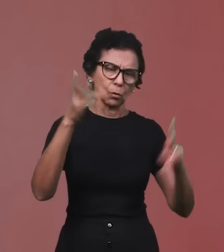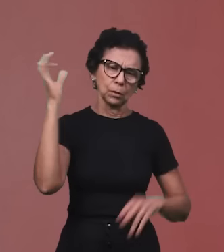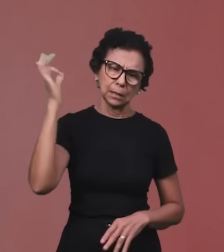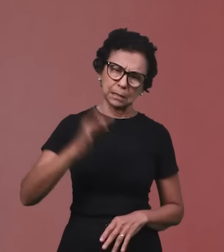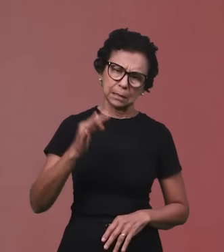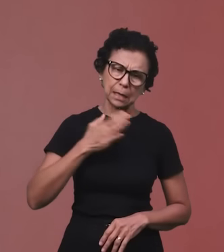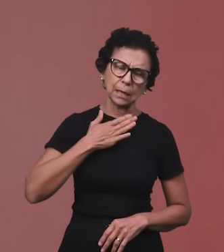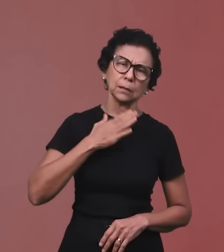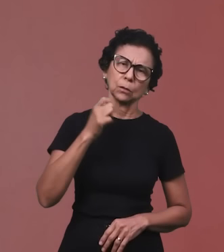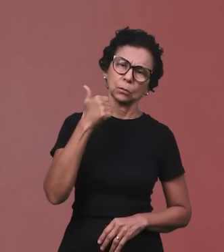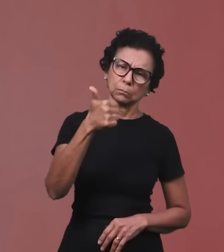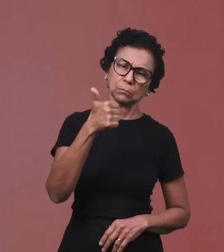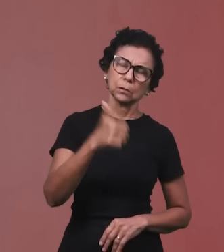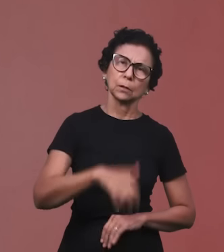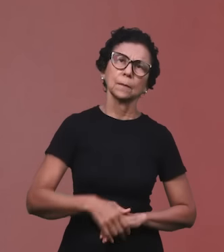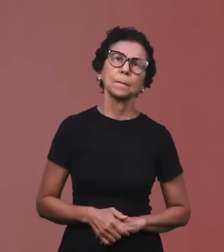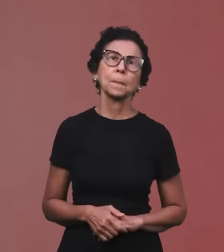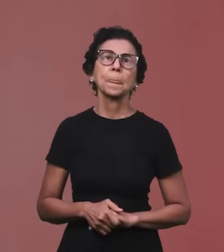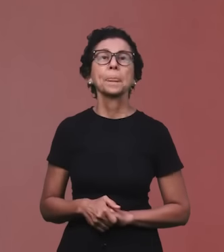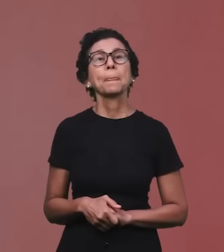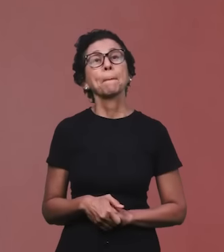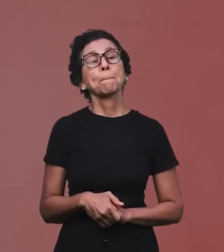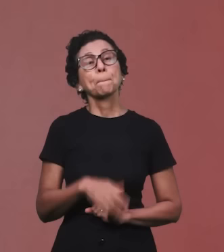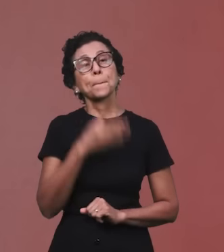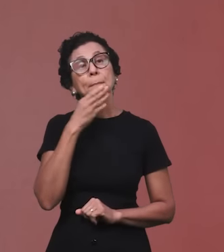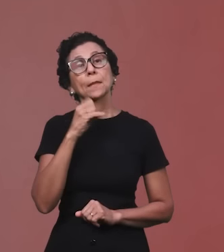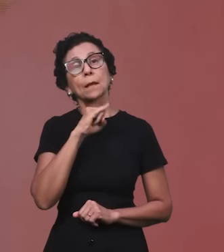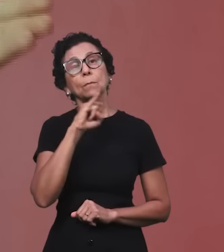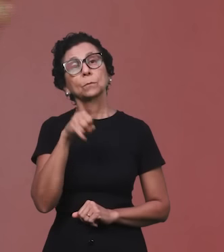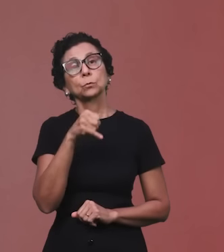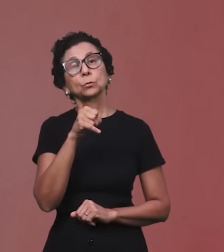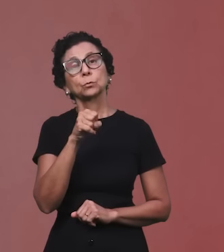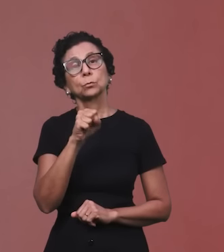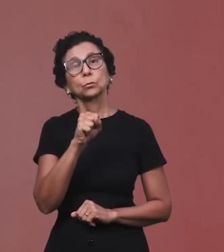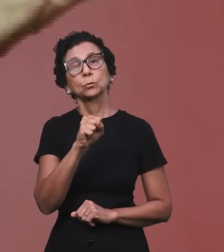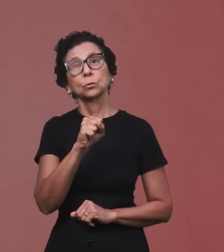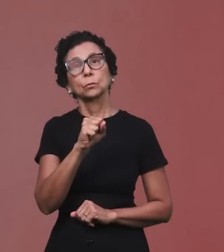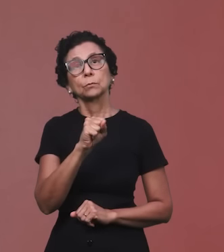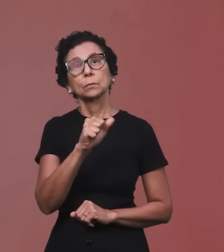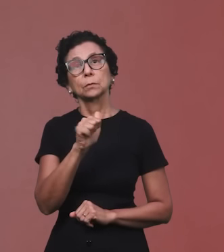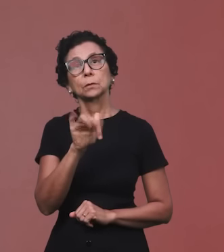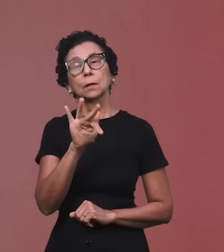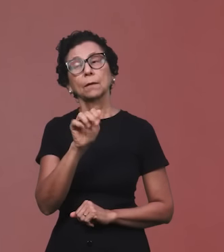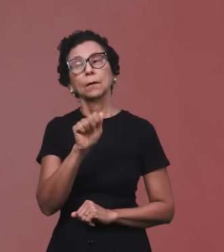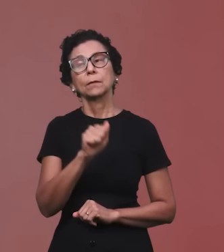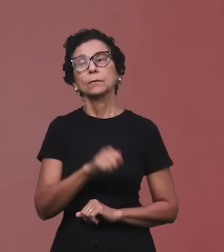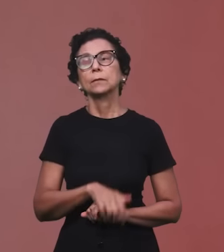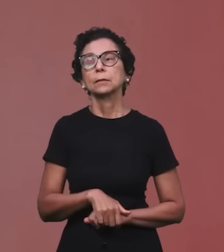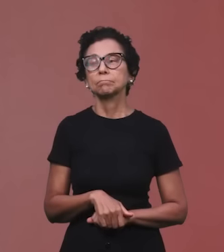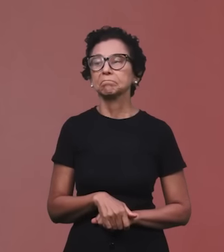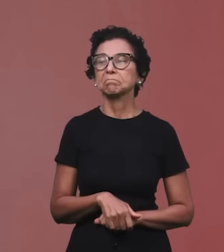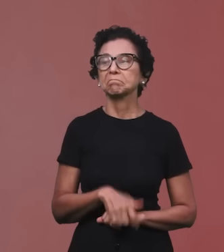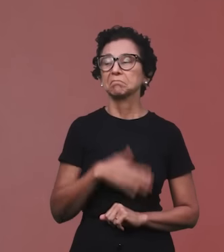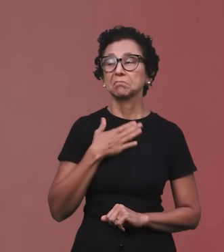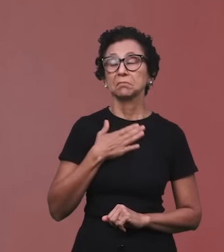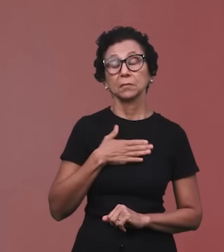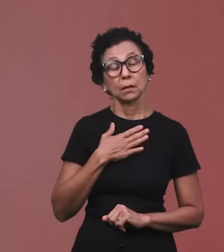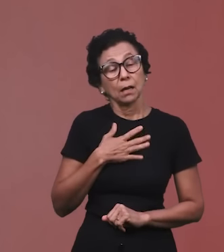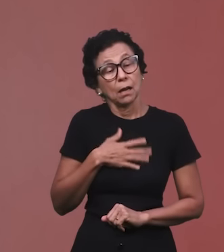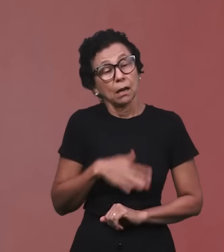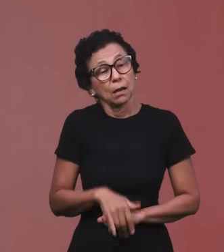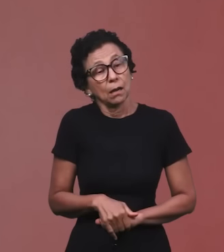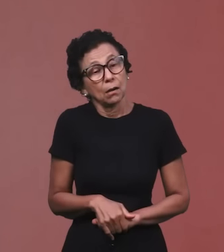estar tranquilo. E Josafá está quietinho na dele lá. Né? Josafá fiel, Acabe infiel. Aí Josafá, vem